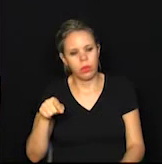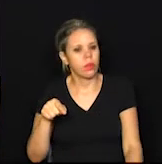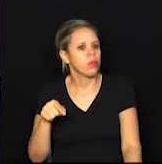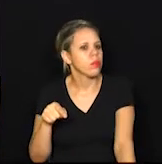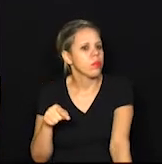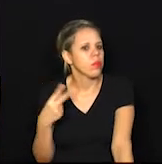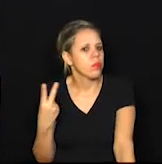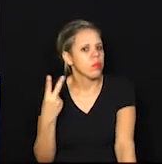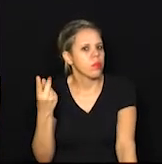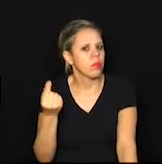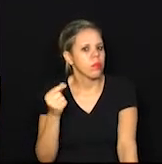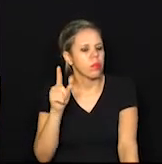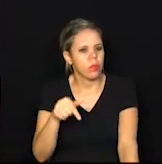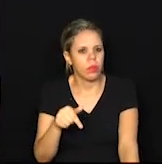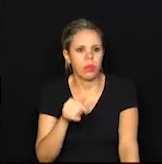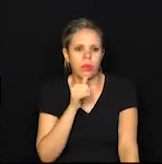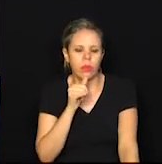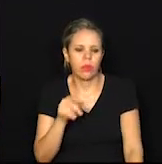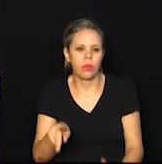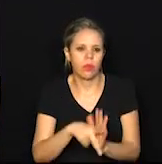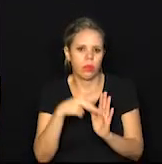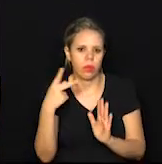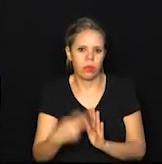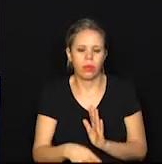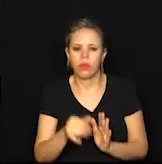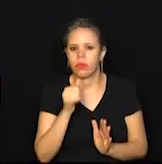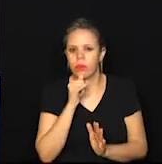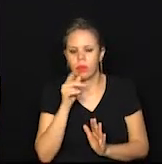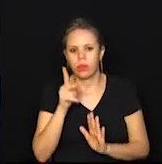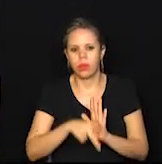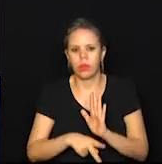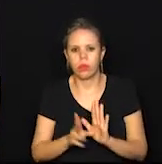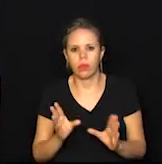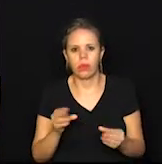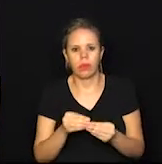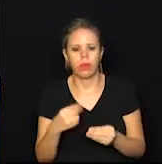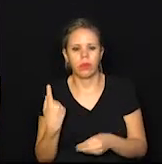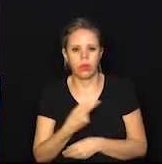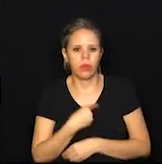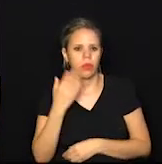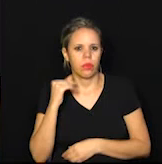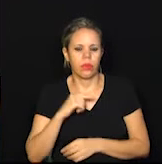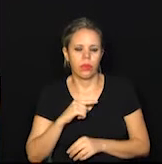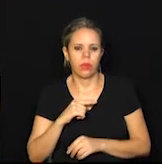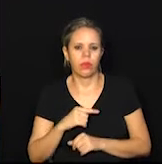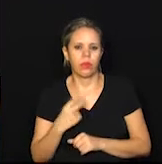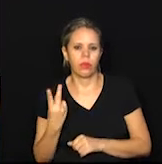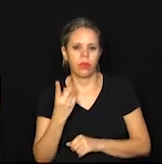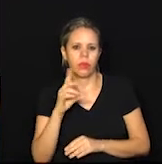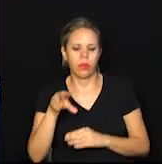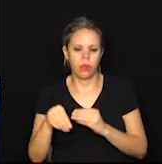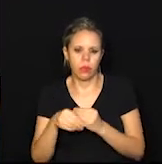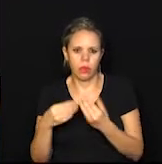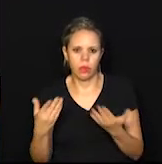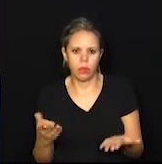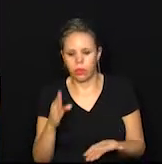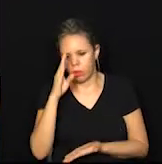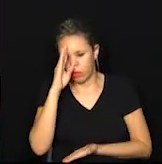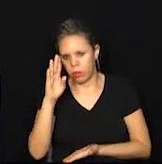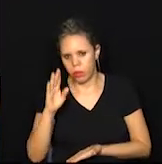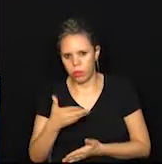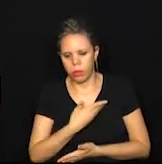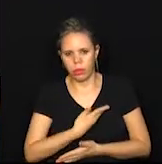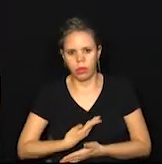esses valores são valores do projeto em si. A gente sabe que vem muito valores principalmente do